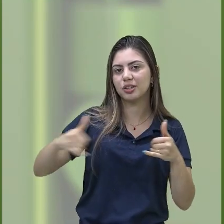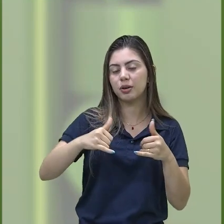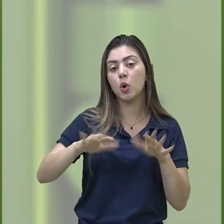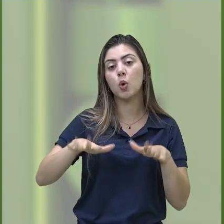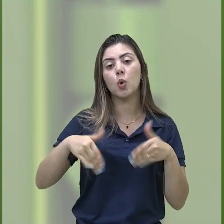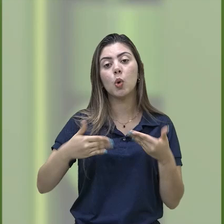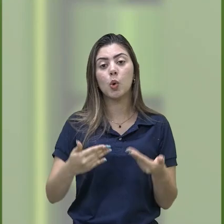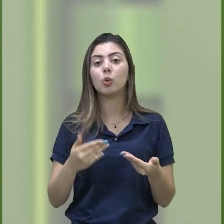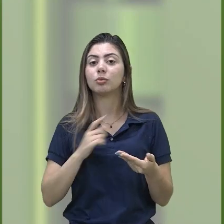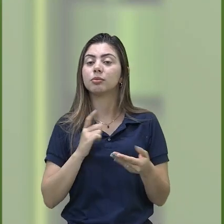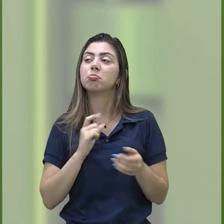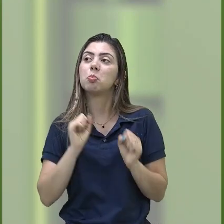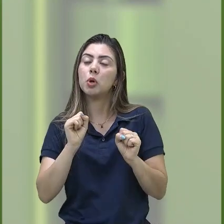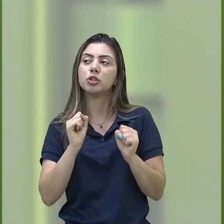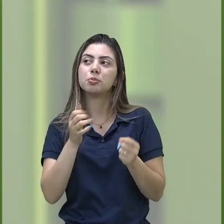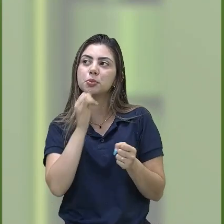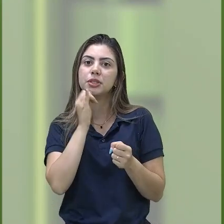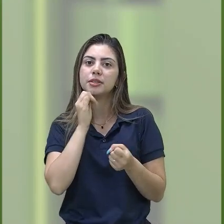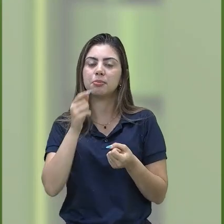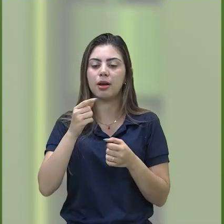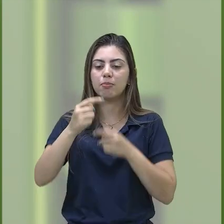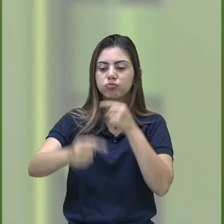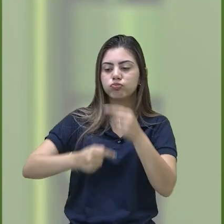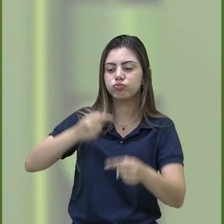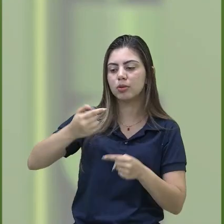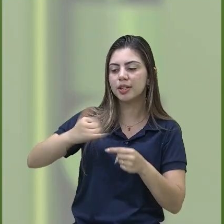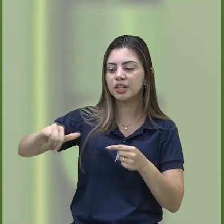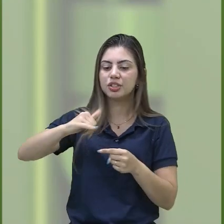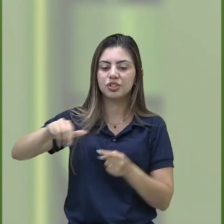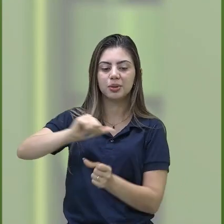transformar diretamente a energia elétrica em calor.